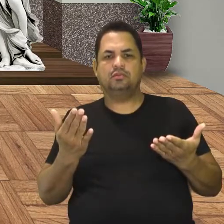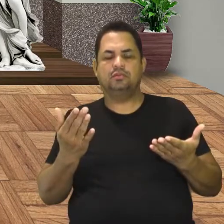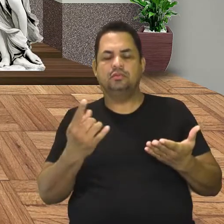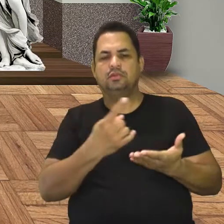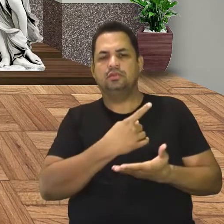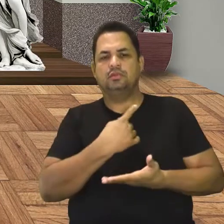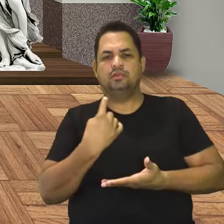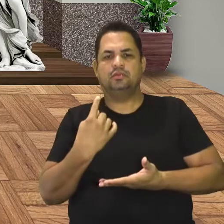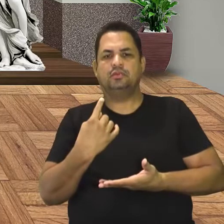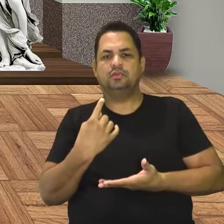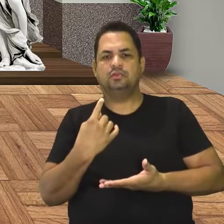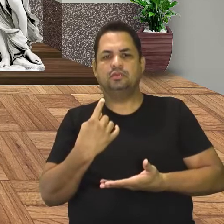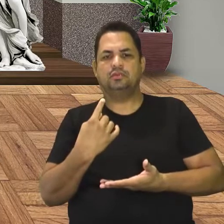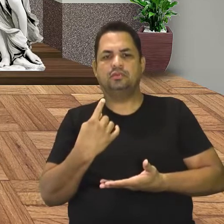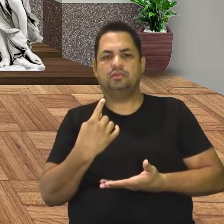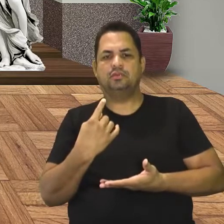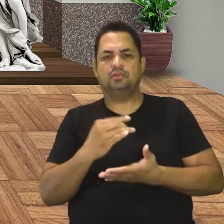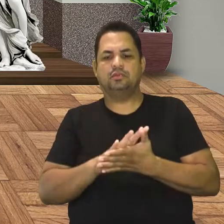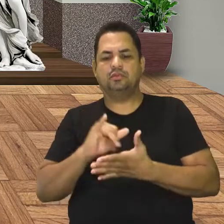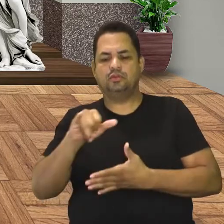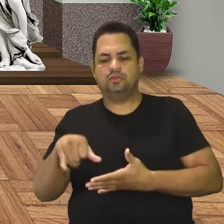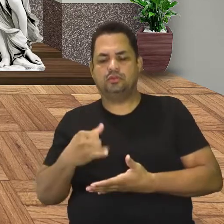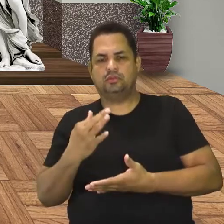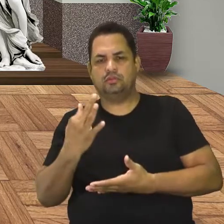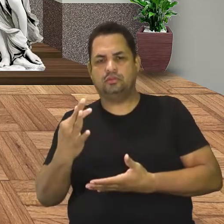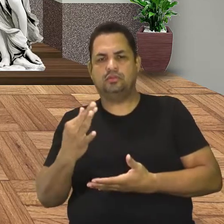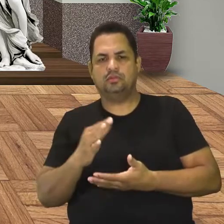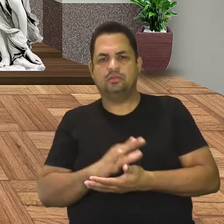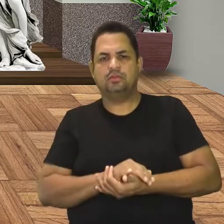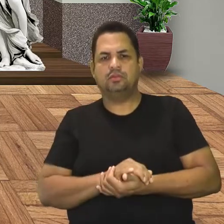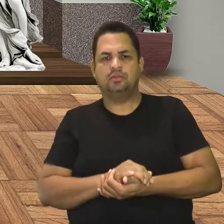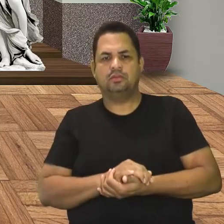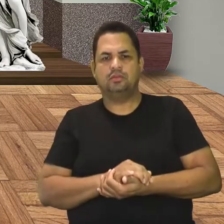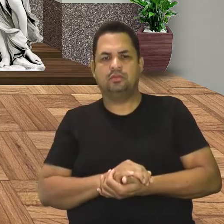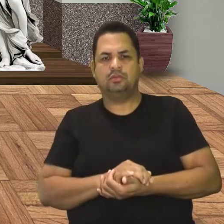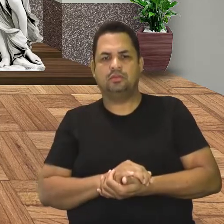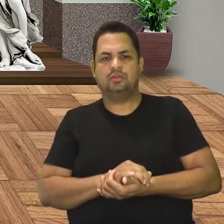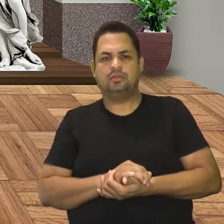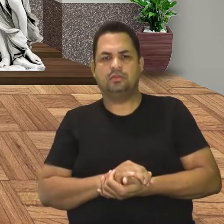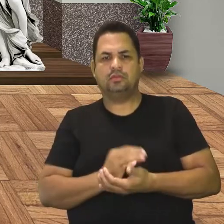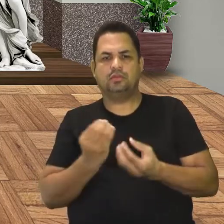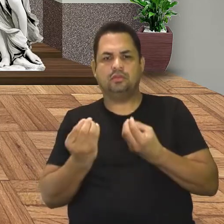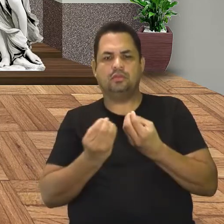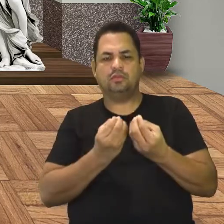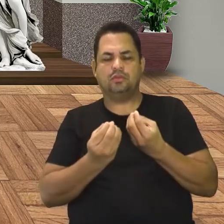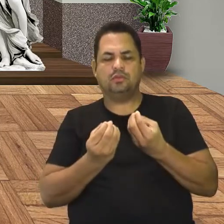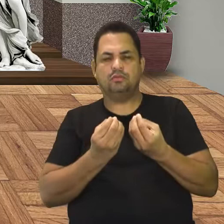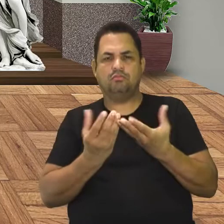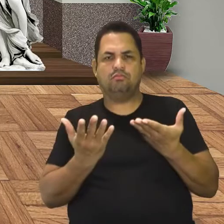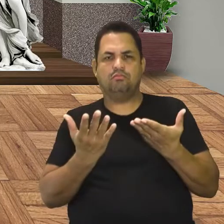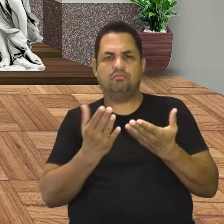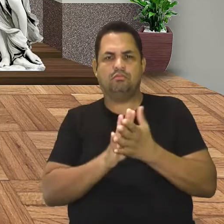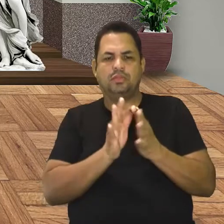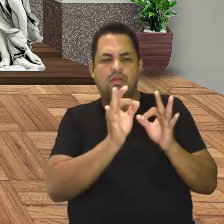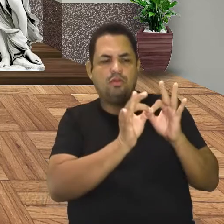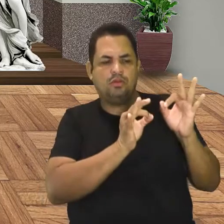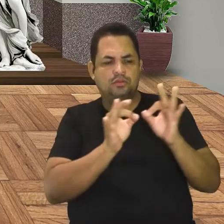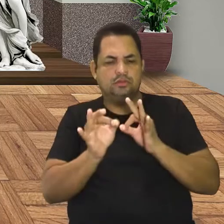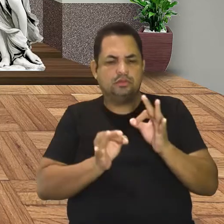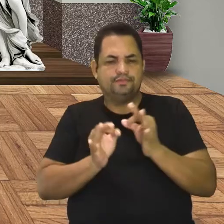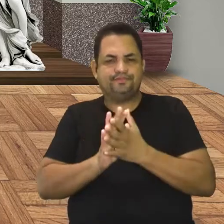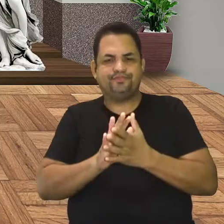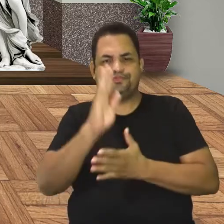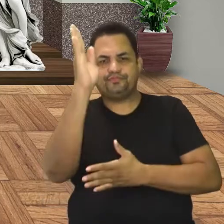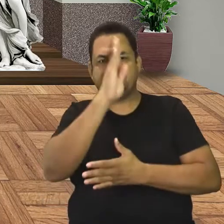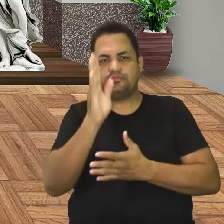nós temos aí o João Figueiredo, nós temos o... Como é que se está arrumando o Brasil